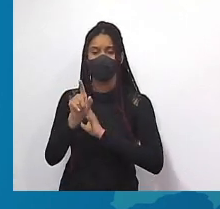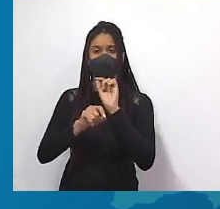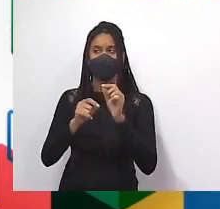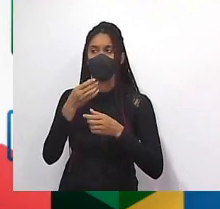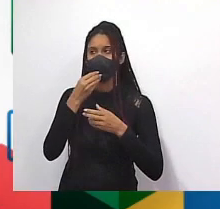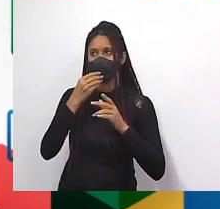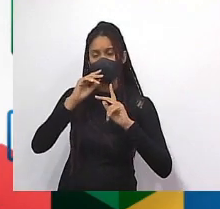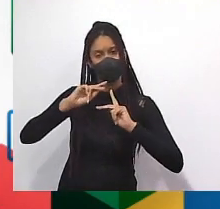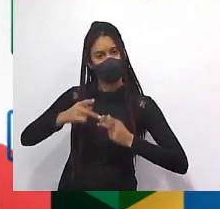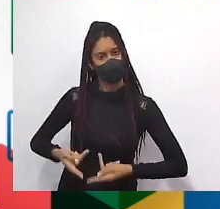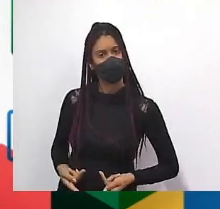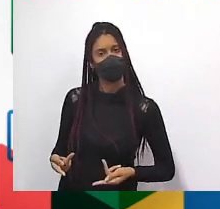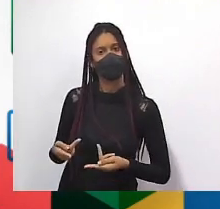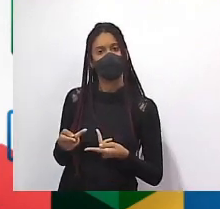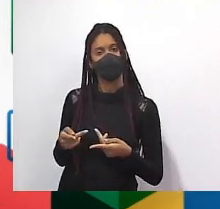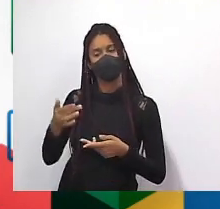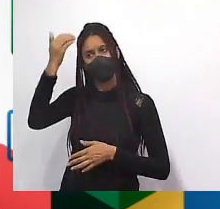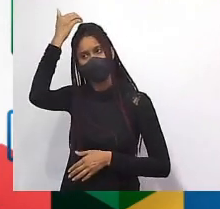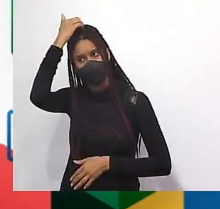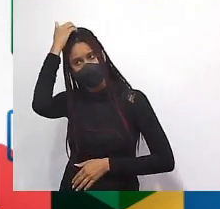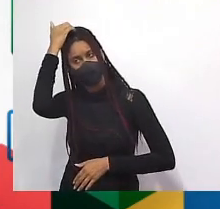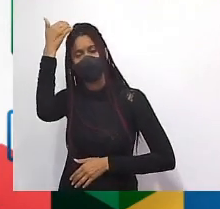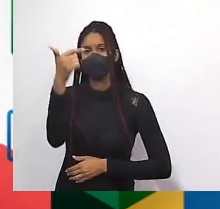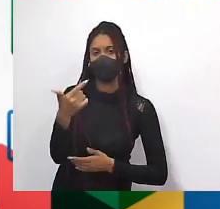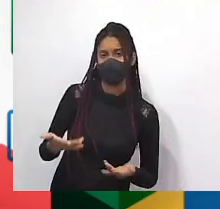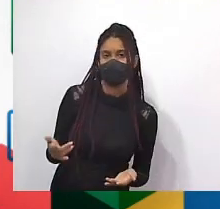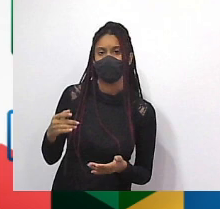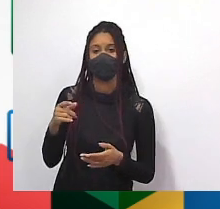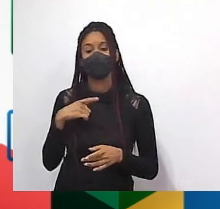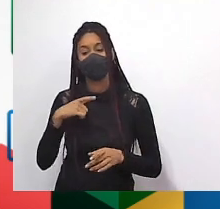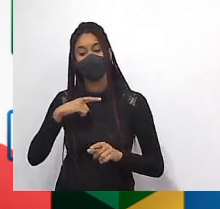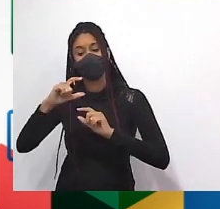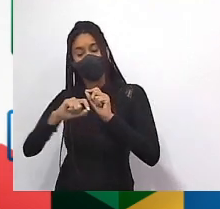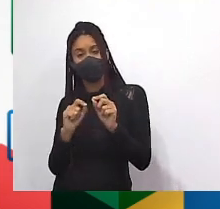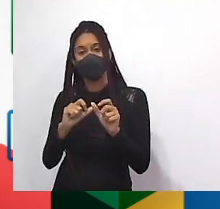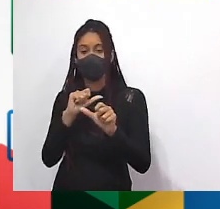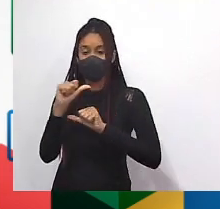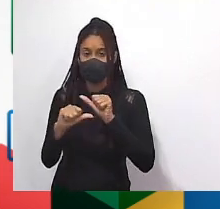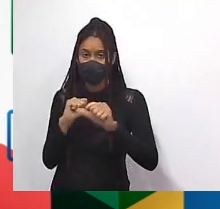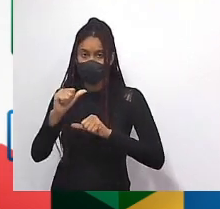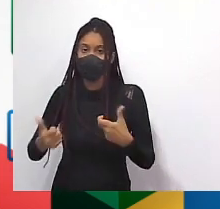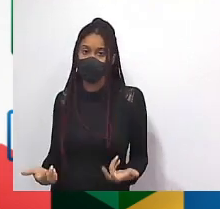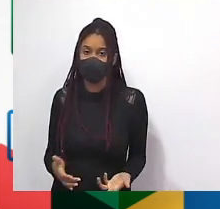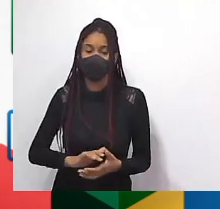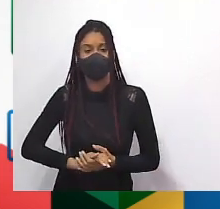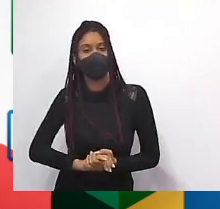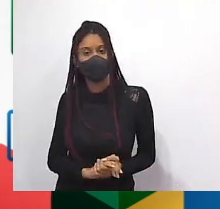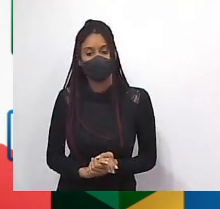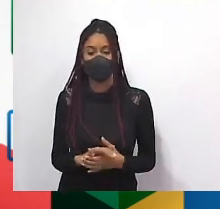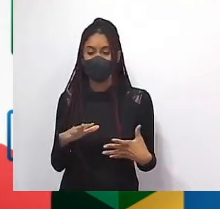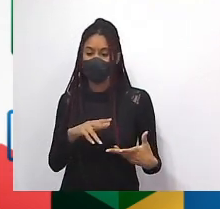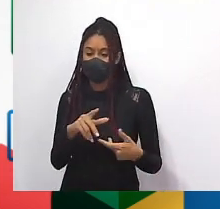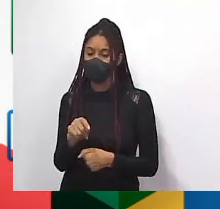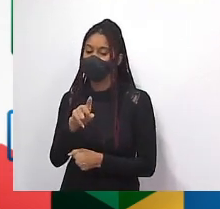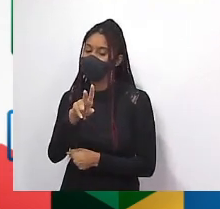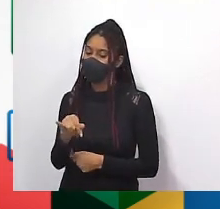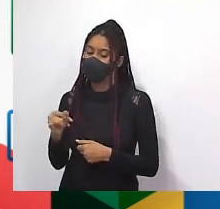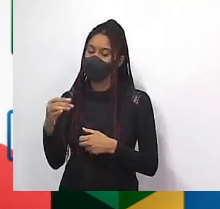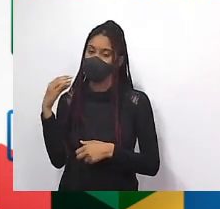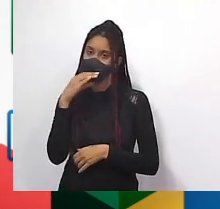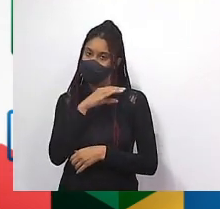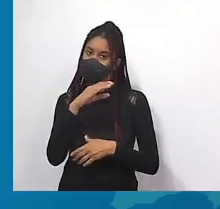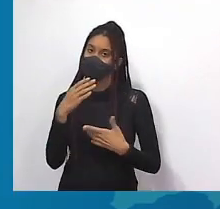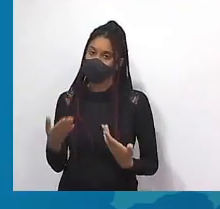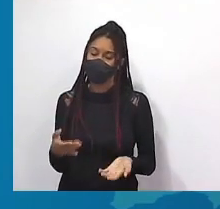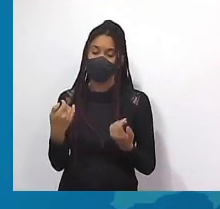De fato, o homem interfere. E o que a gente já entende é que houve uma aceleração do processo. O planeta vai aquecer, isso é